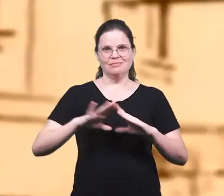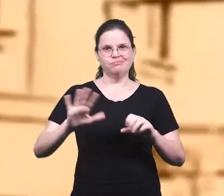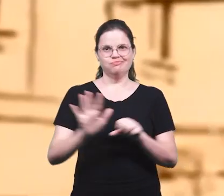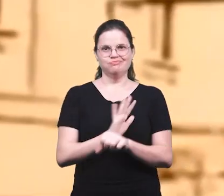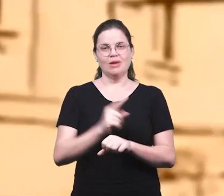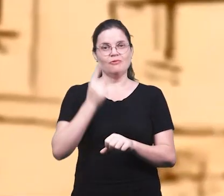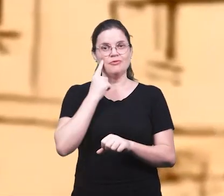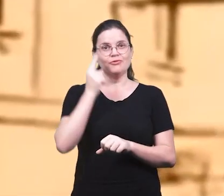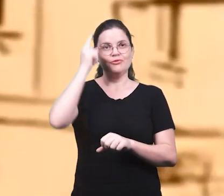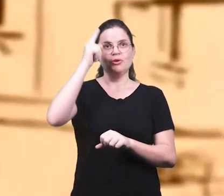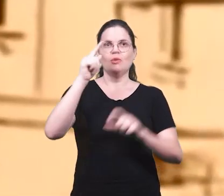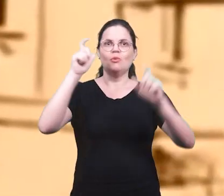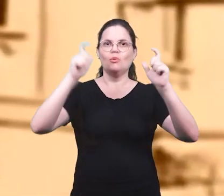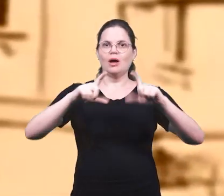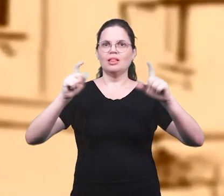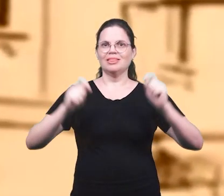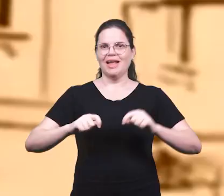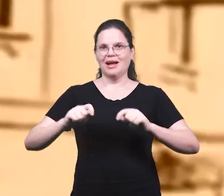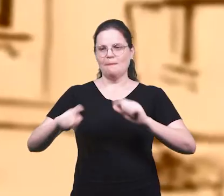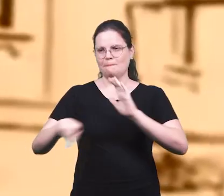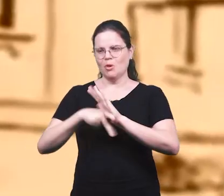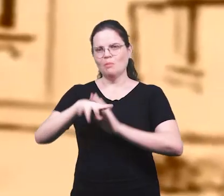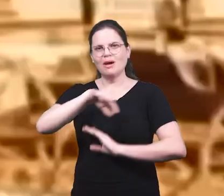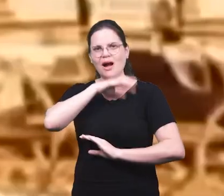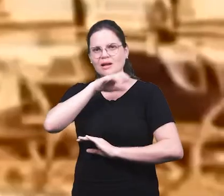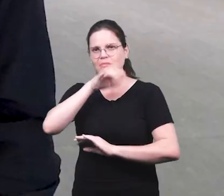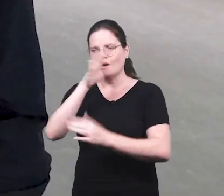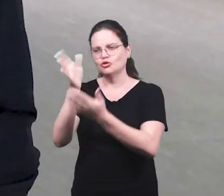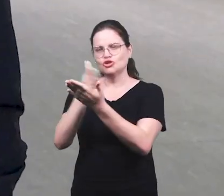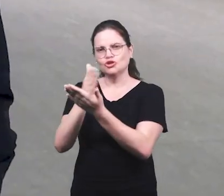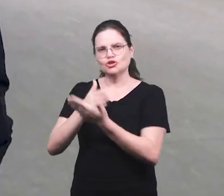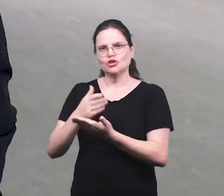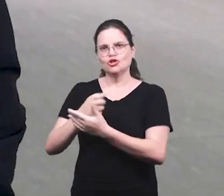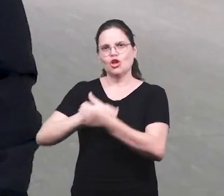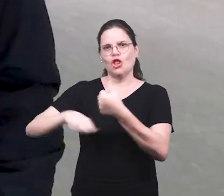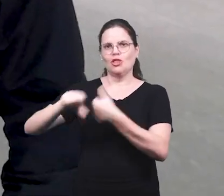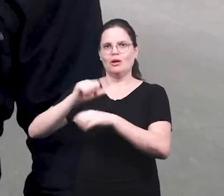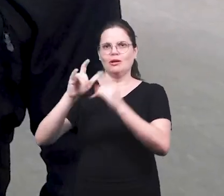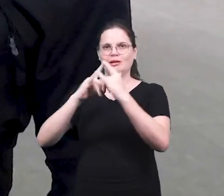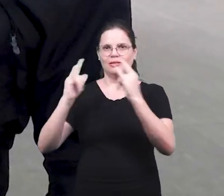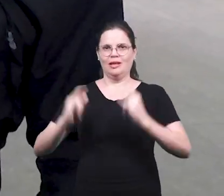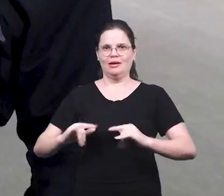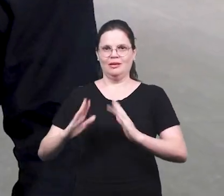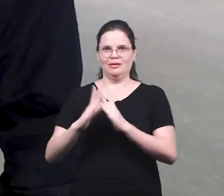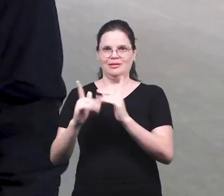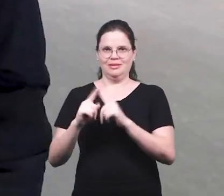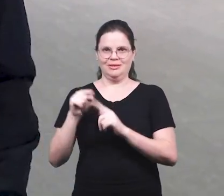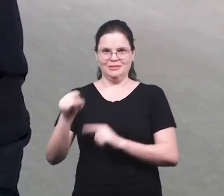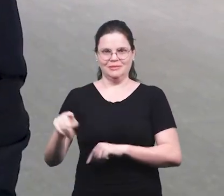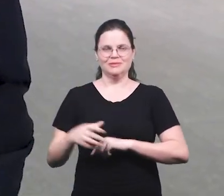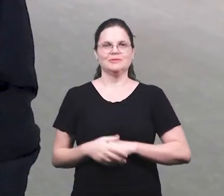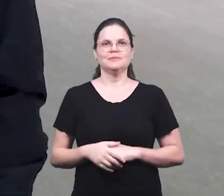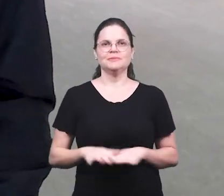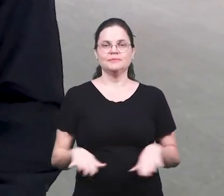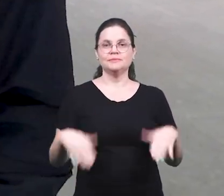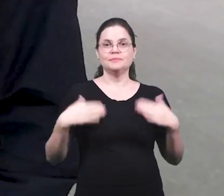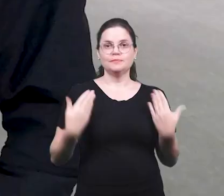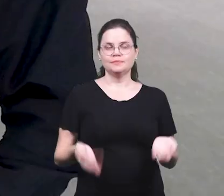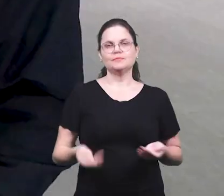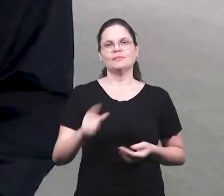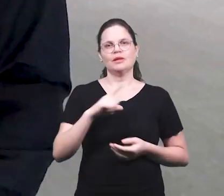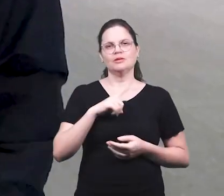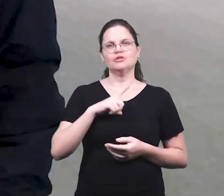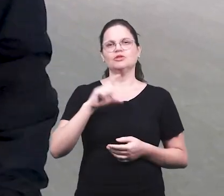local ideal para reuniões. Então passaram a ter os cultos, eram cultos com